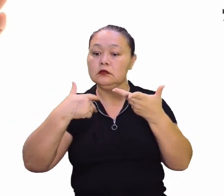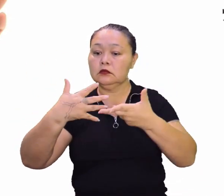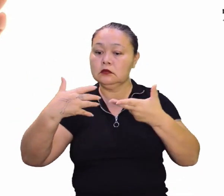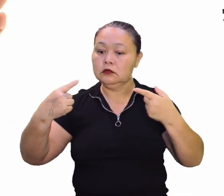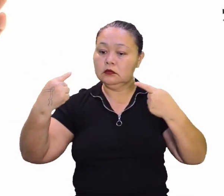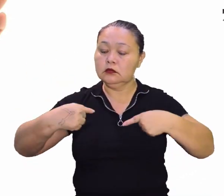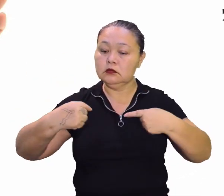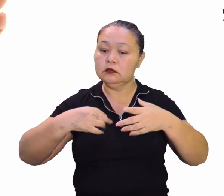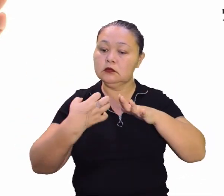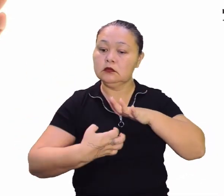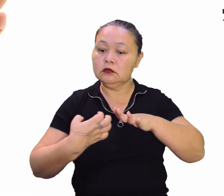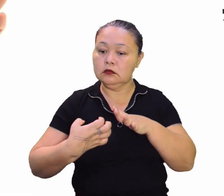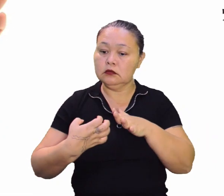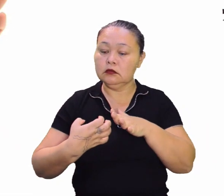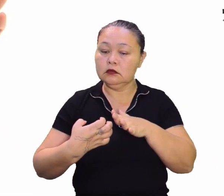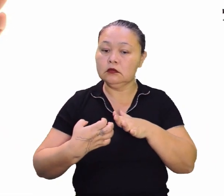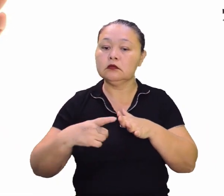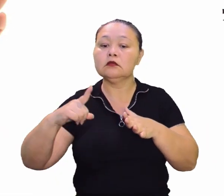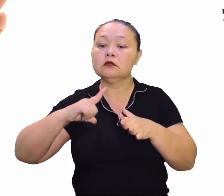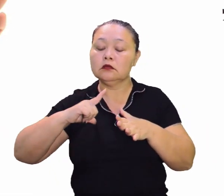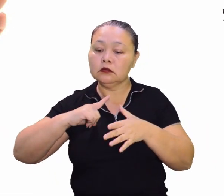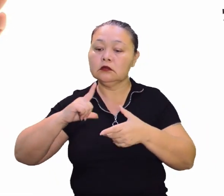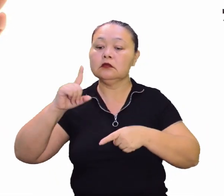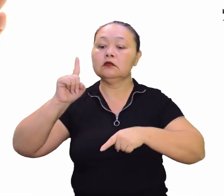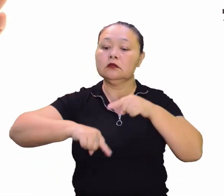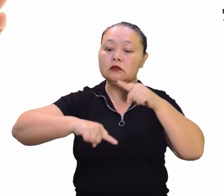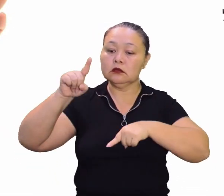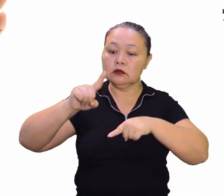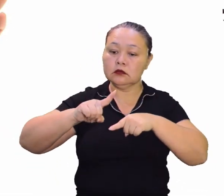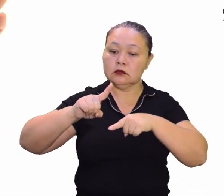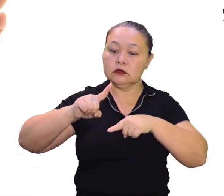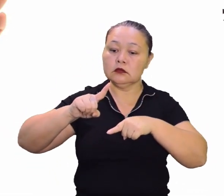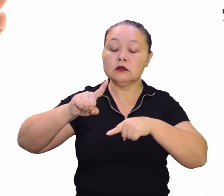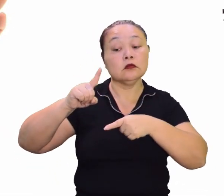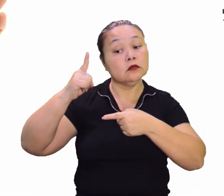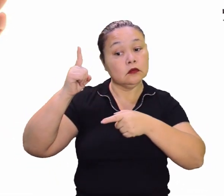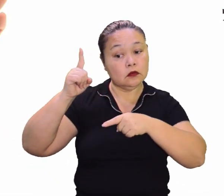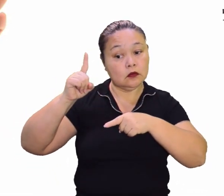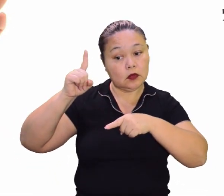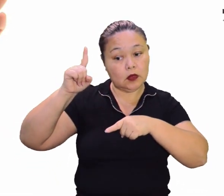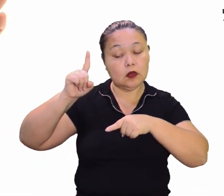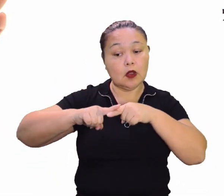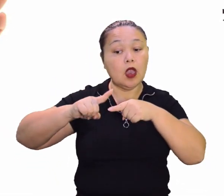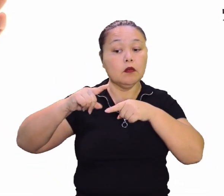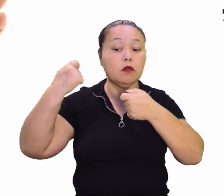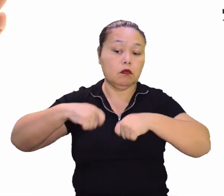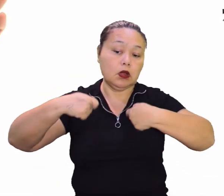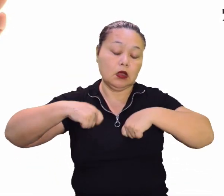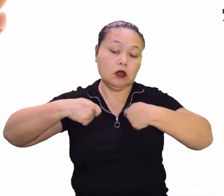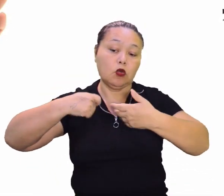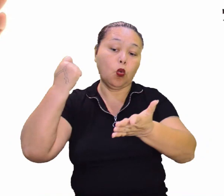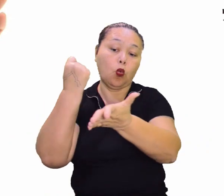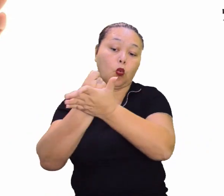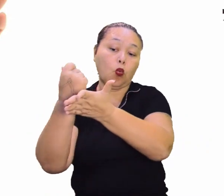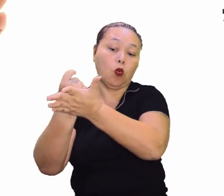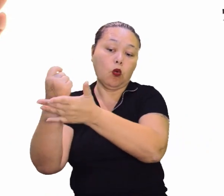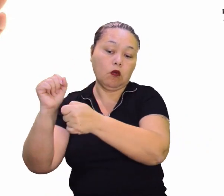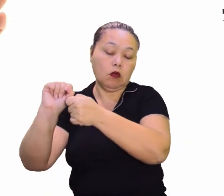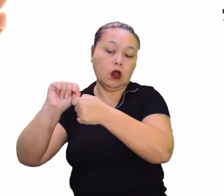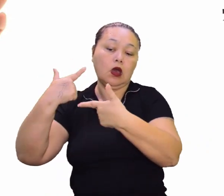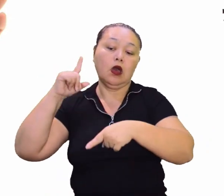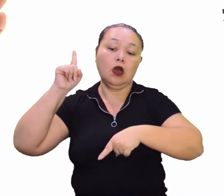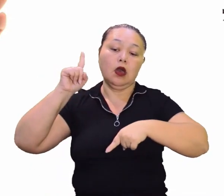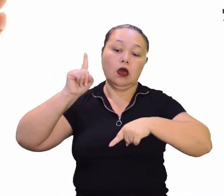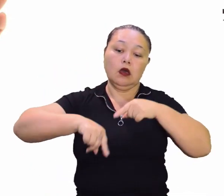de industrialização, houve importação de matérias-primas e também de tecnologias para poder garantir esse